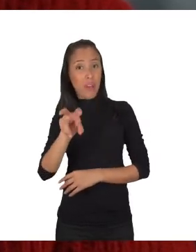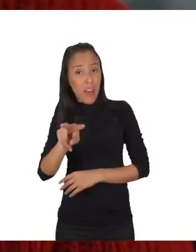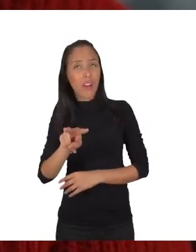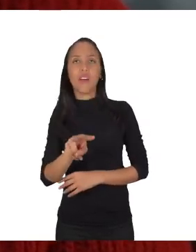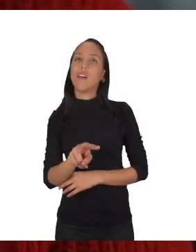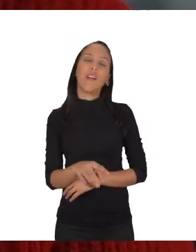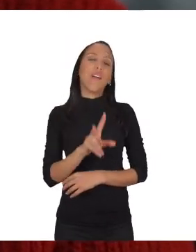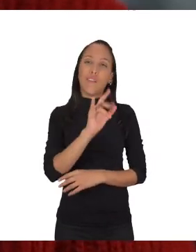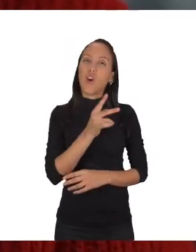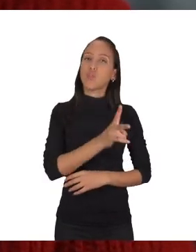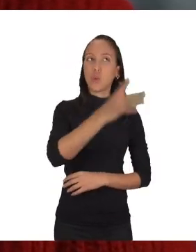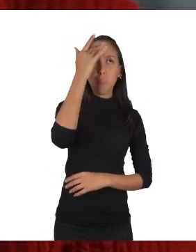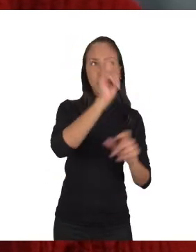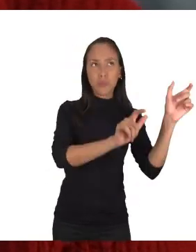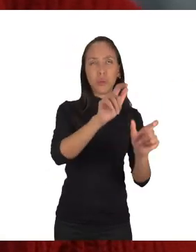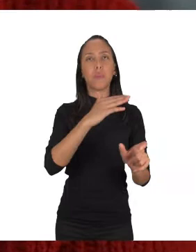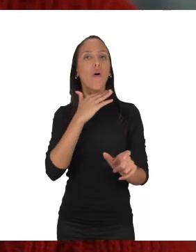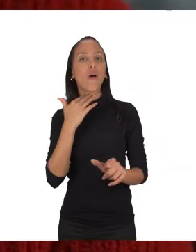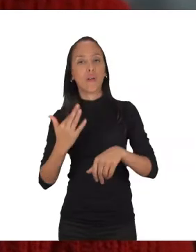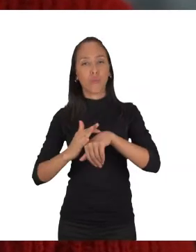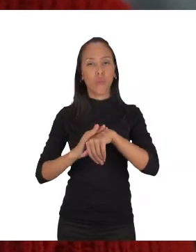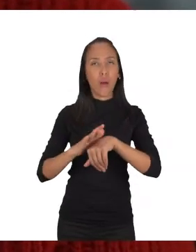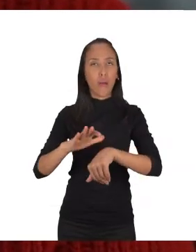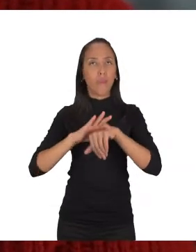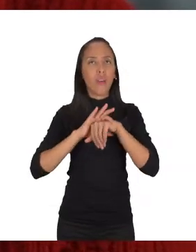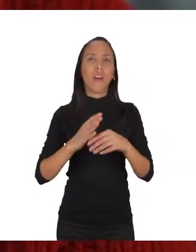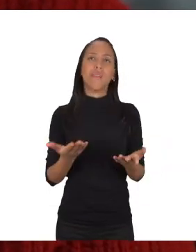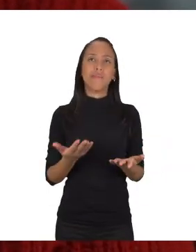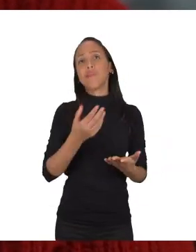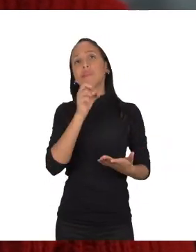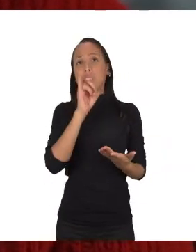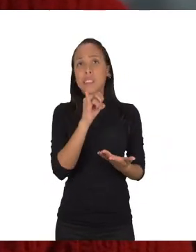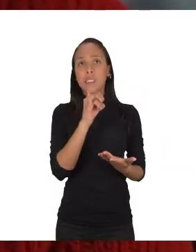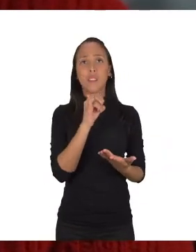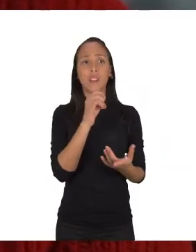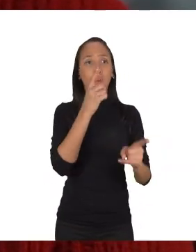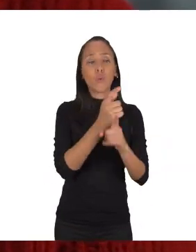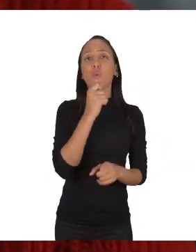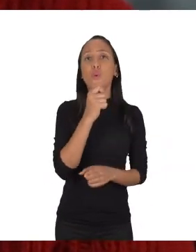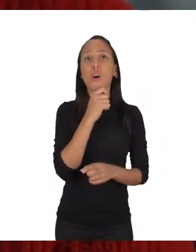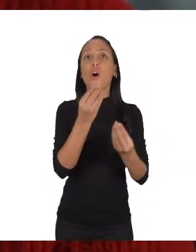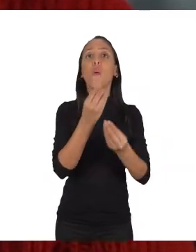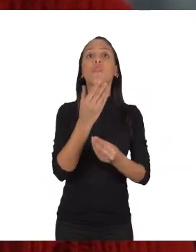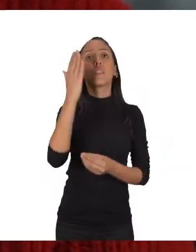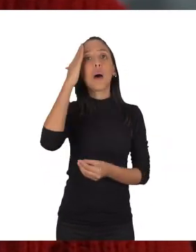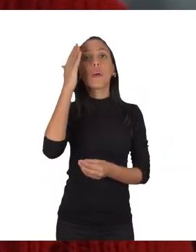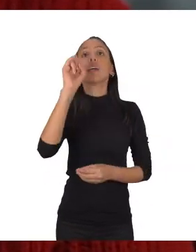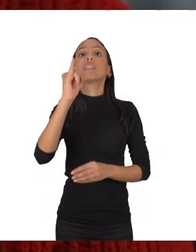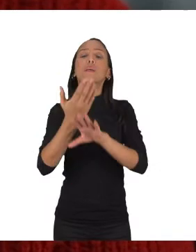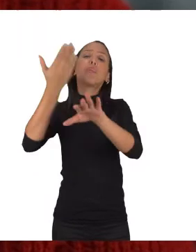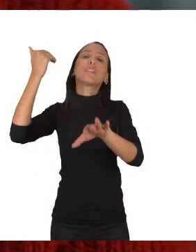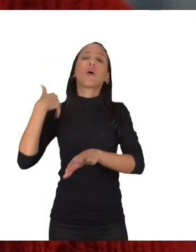Gente adoecendo, morrendo. E quantos que morreram sem ter nenhum diagnóstico, não chegaram a isso, né? Como se eu tivesse morrido aquele dia que eu passei mal